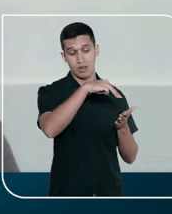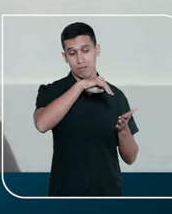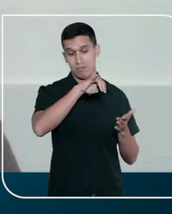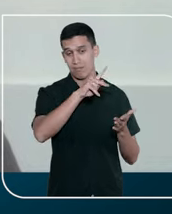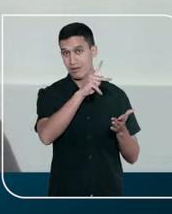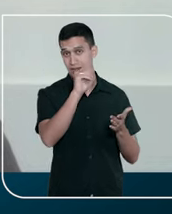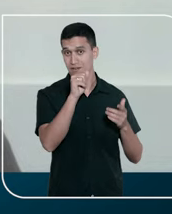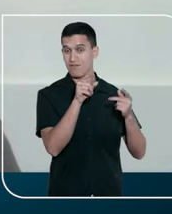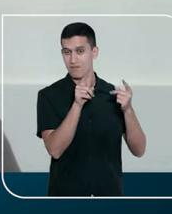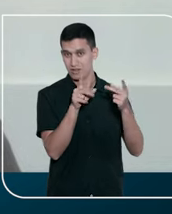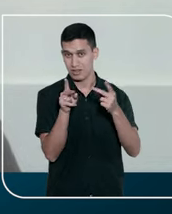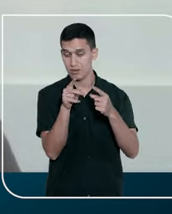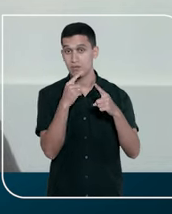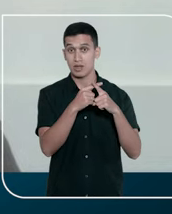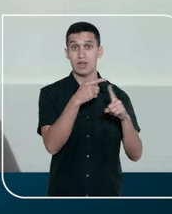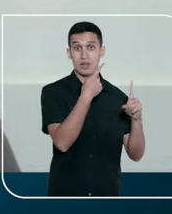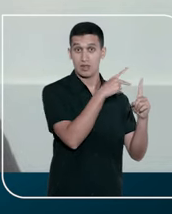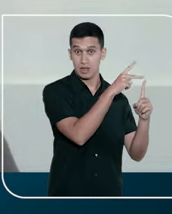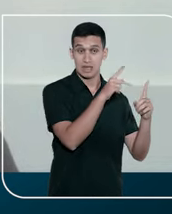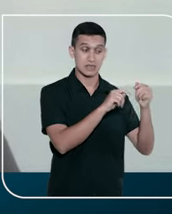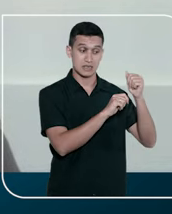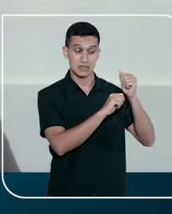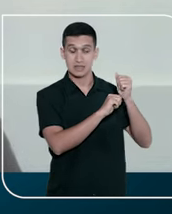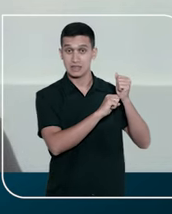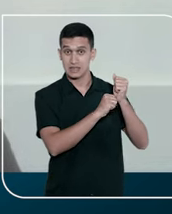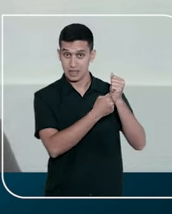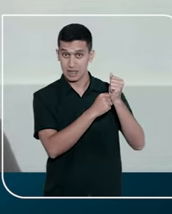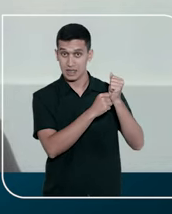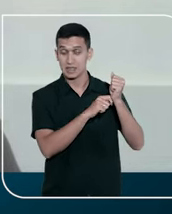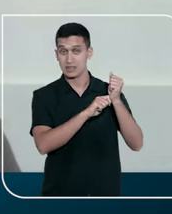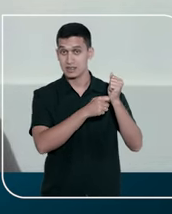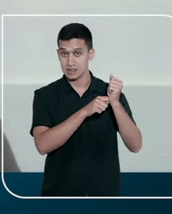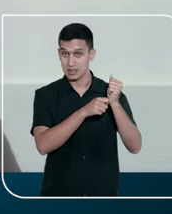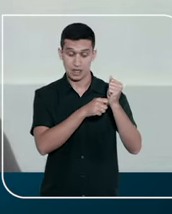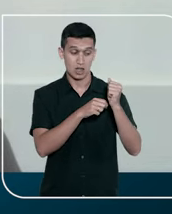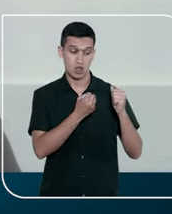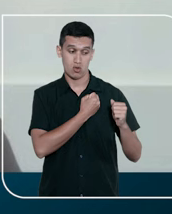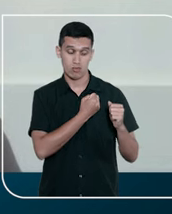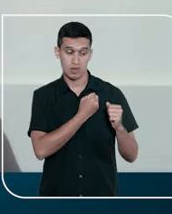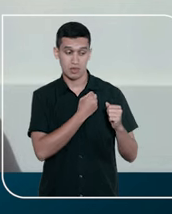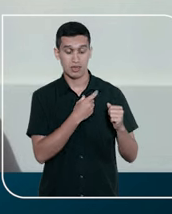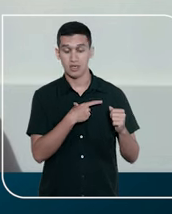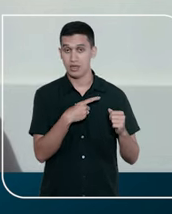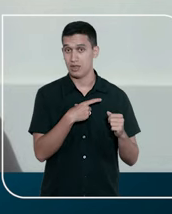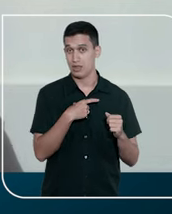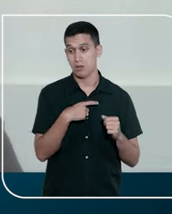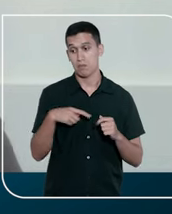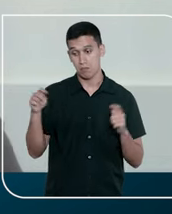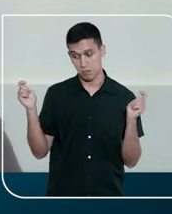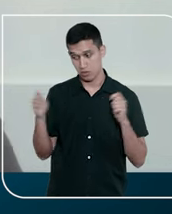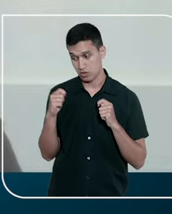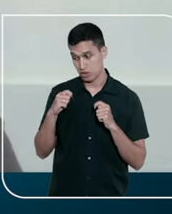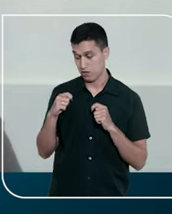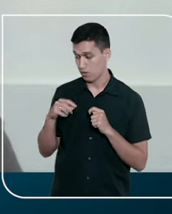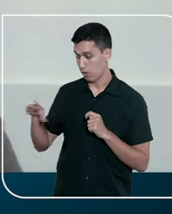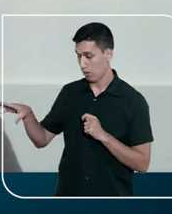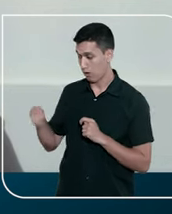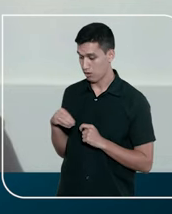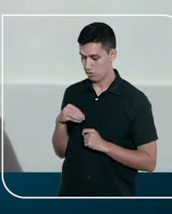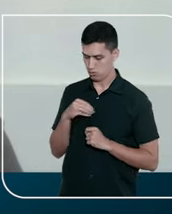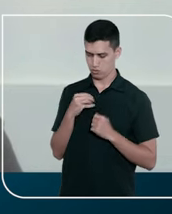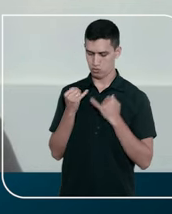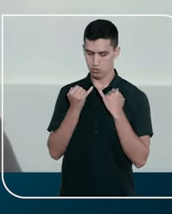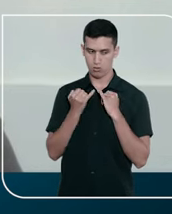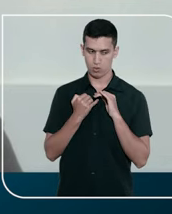que eles, com sua senha e com seu login, façam uma operação triangular. É um risco, eu